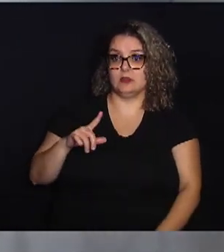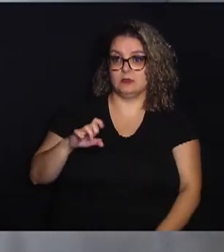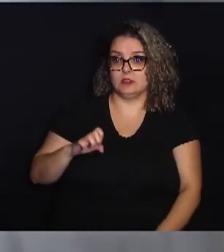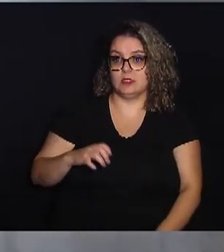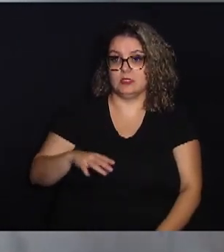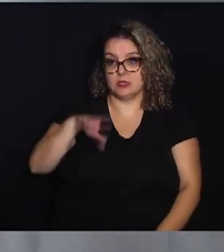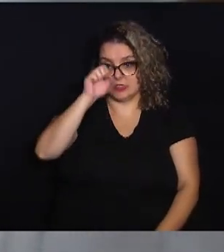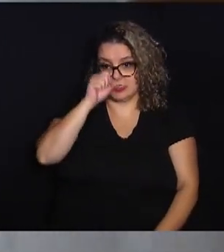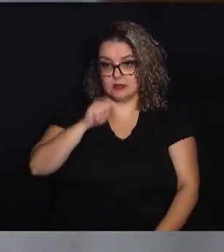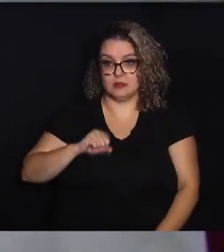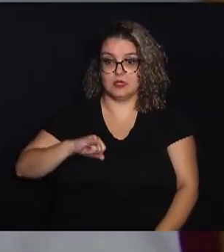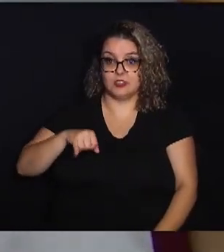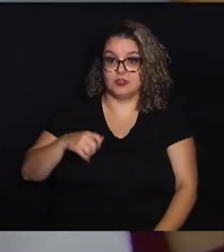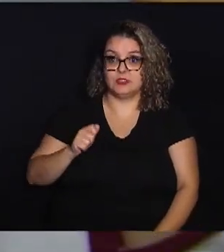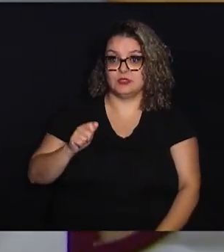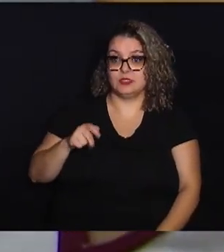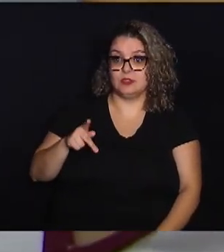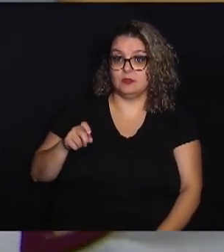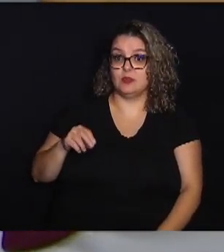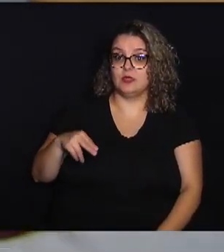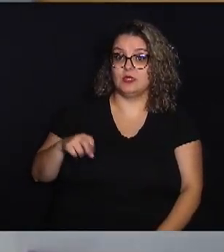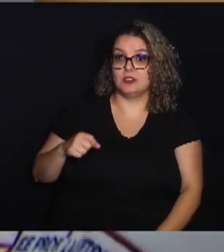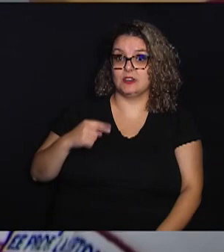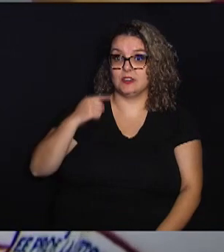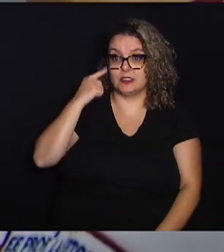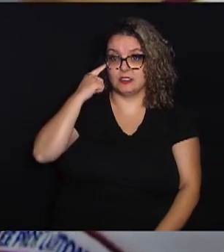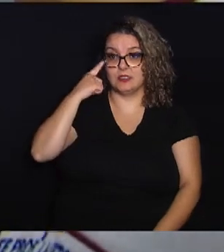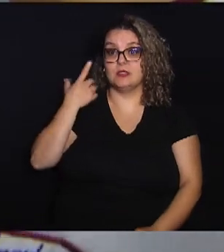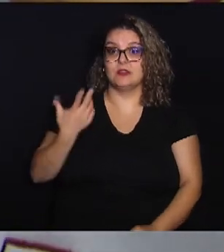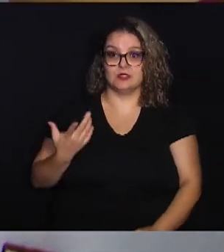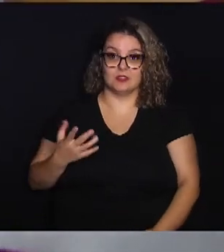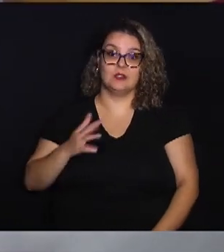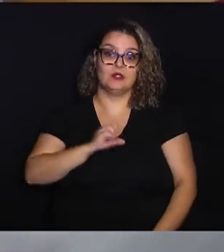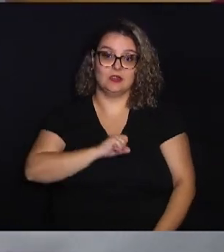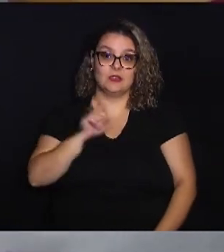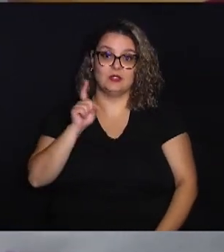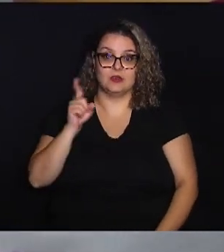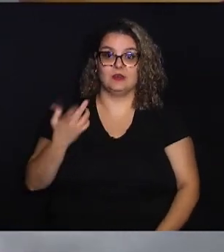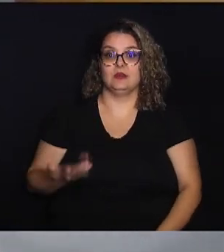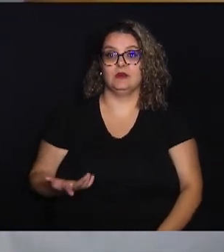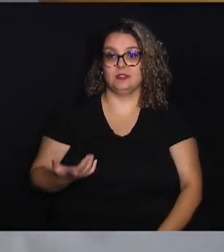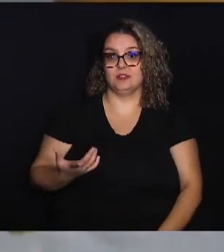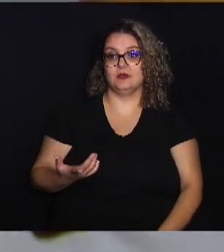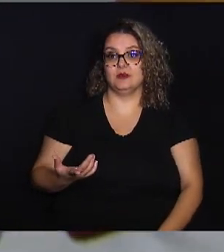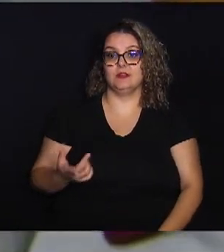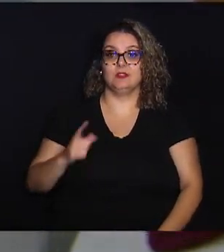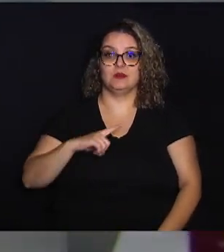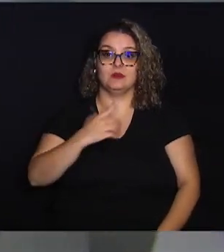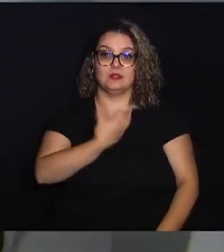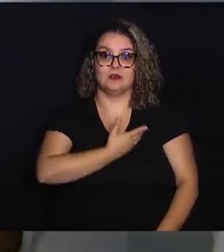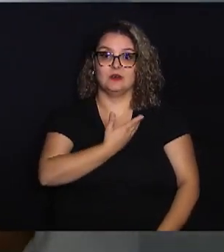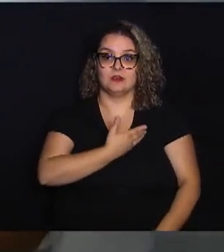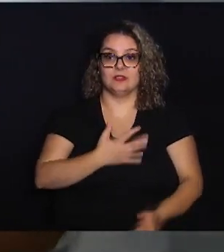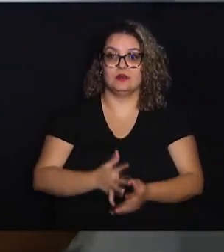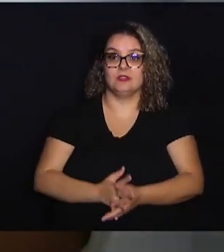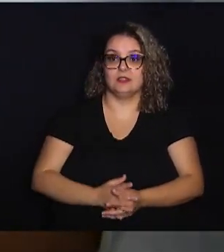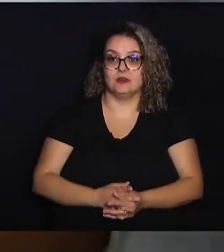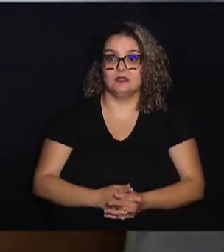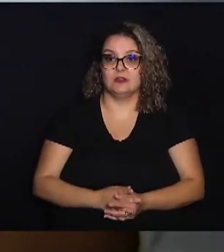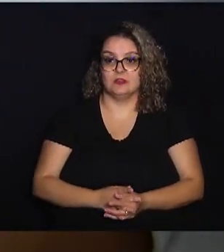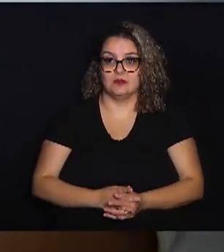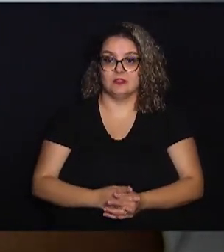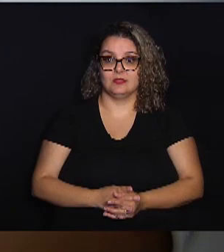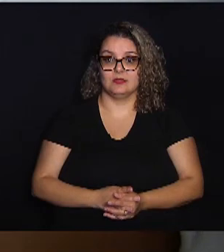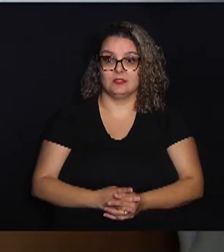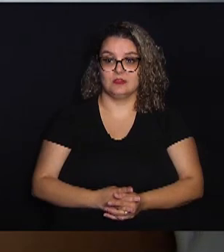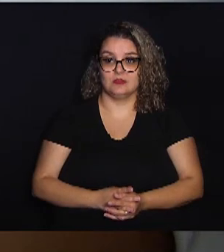idioma japonês. Eu gosto muito da cultura japonesa, eu gosto de lá. Aí eu tive um amigo, né, também que meio que deu